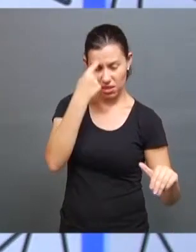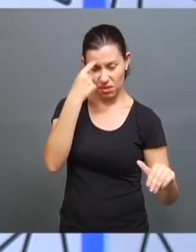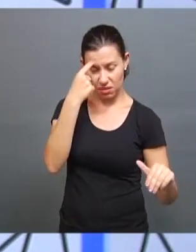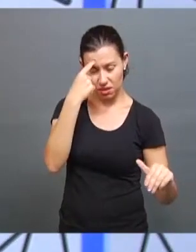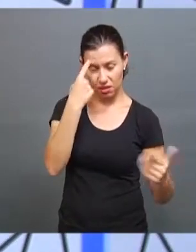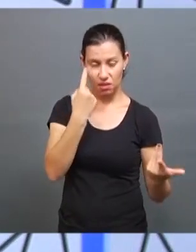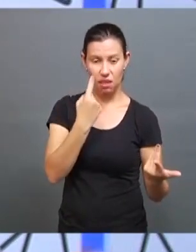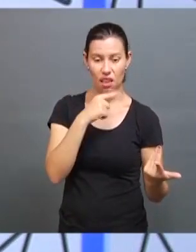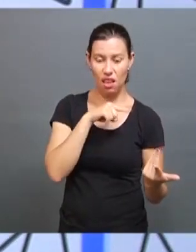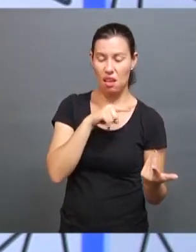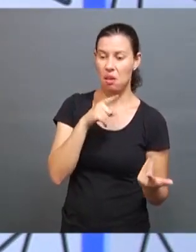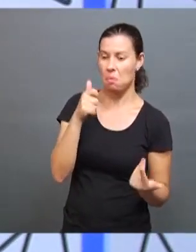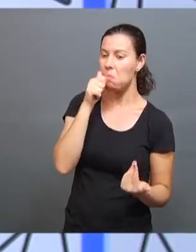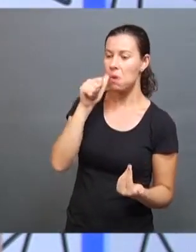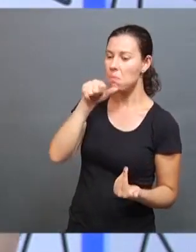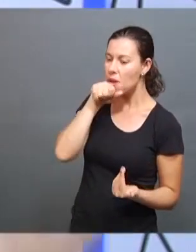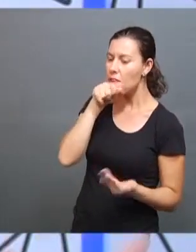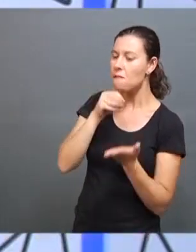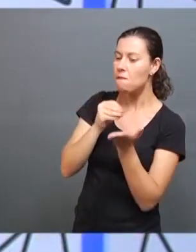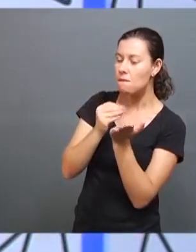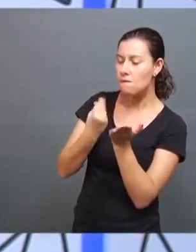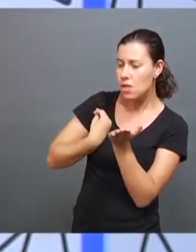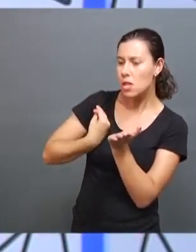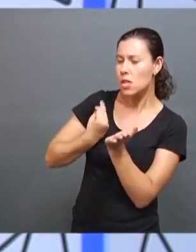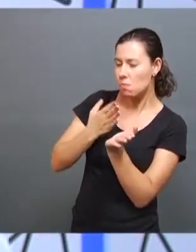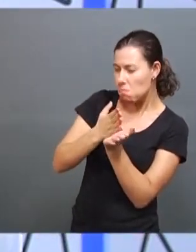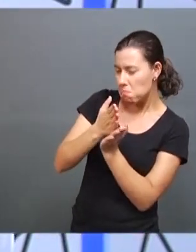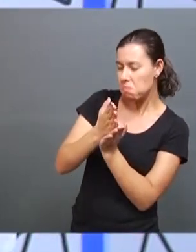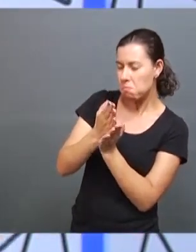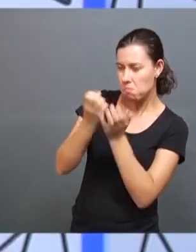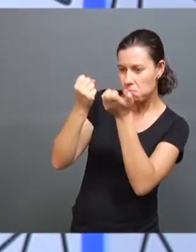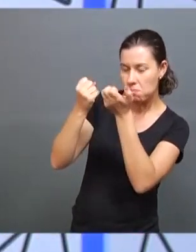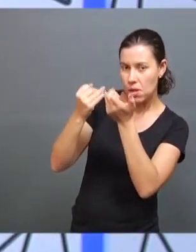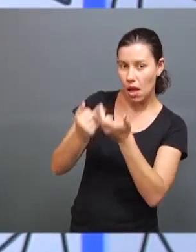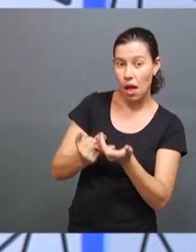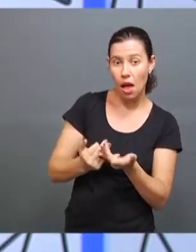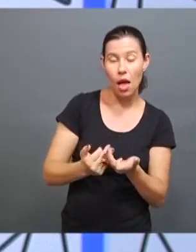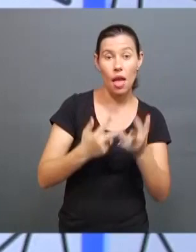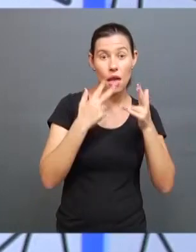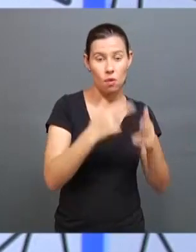minha vida, sim, ela vai ser o general, ela vai ser o ditador